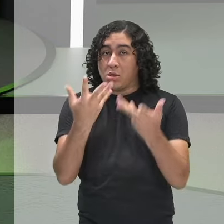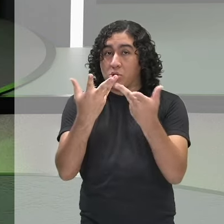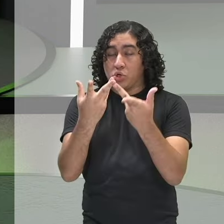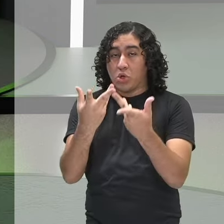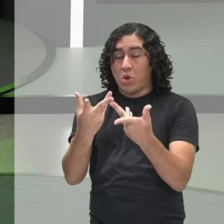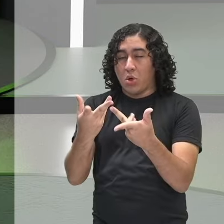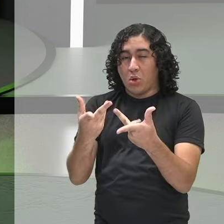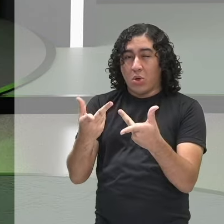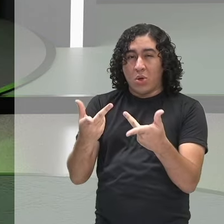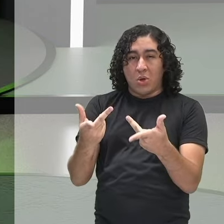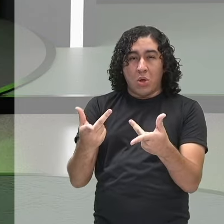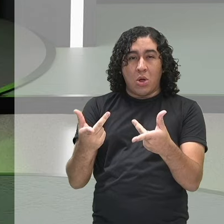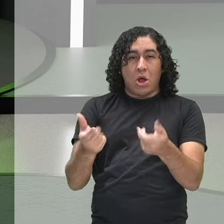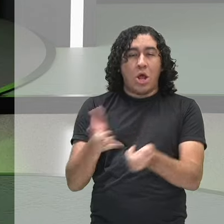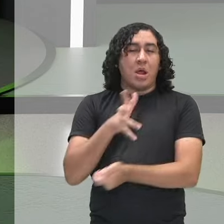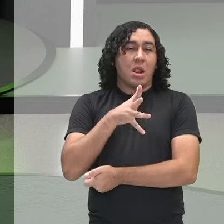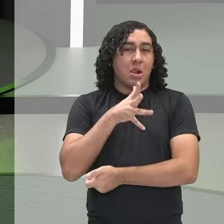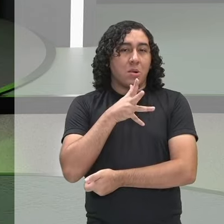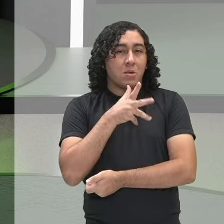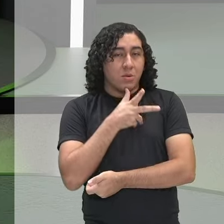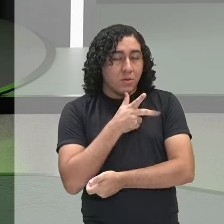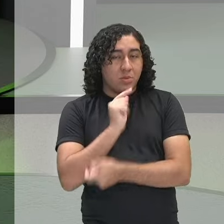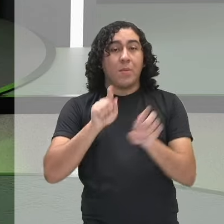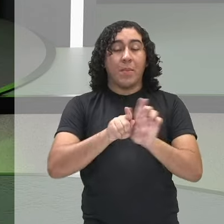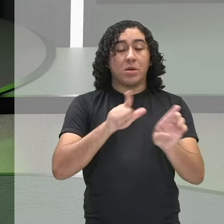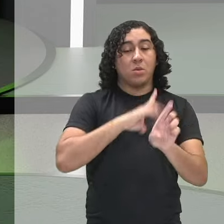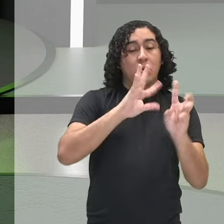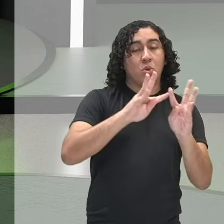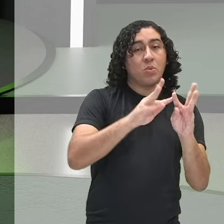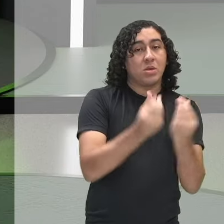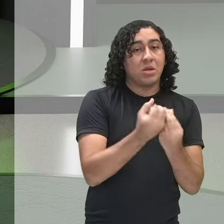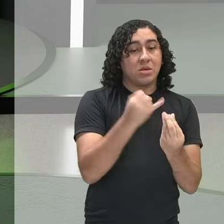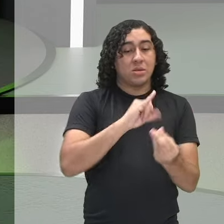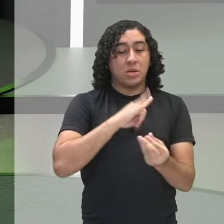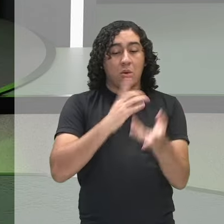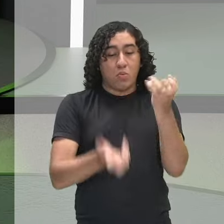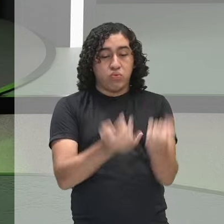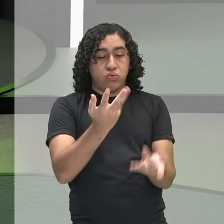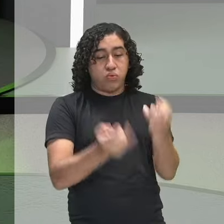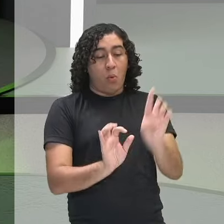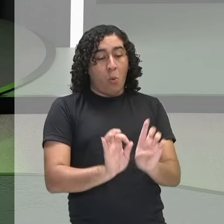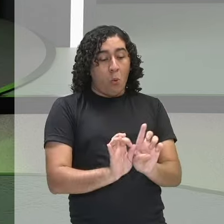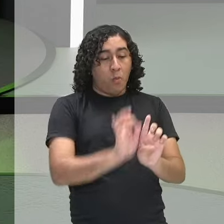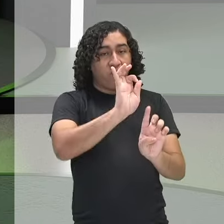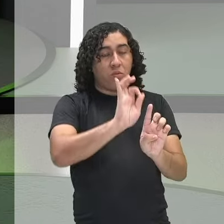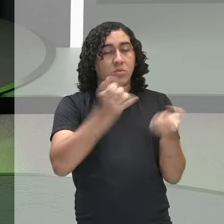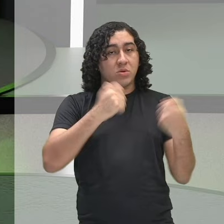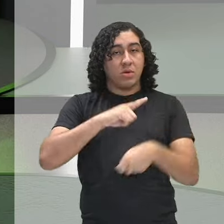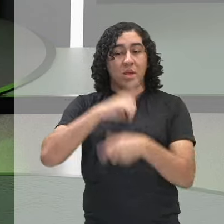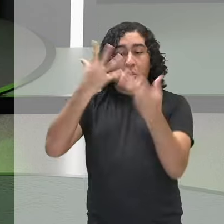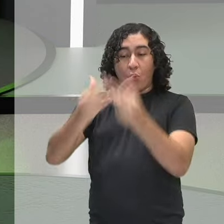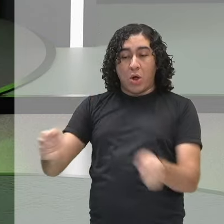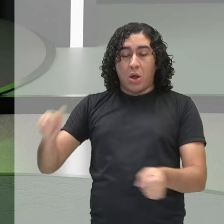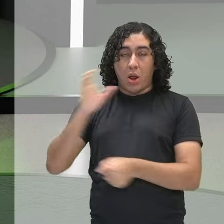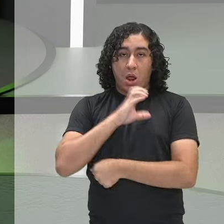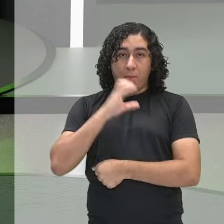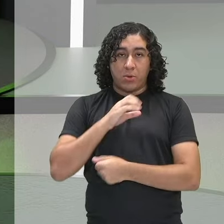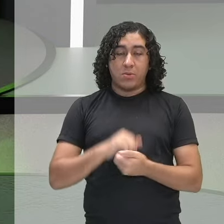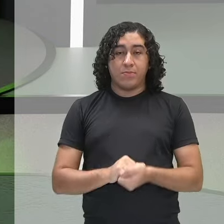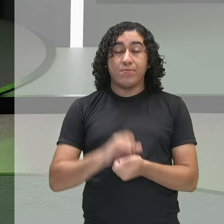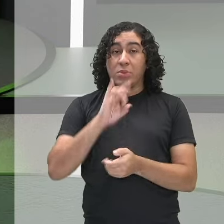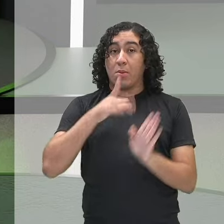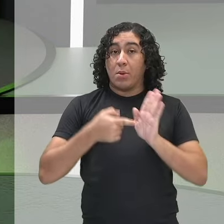a temperatura, dissolve menos. Mas temos substâncias que, quando aumentamos a temperatura, nós podemos dissolver mais. Isso aqui é só para mostrar para vocês que